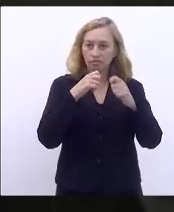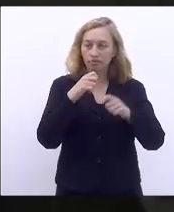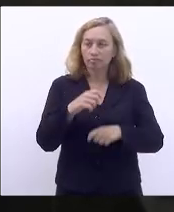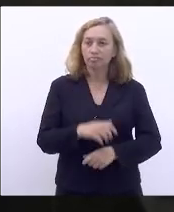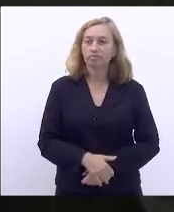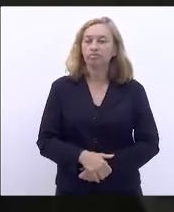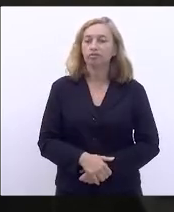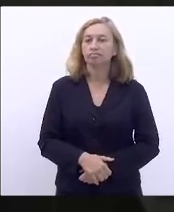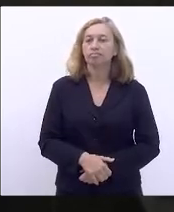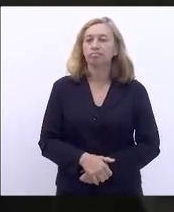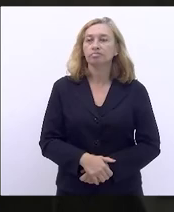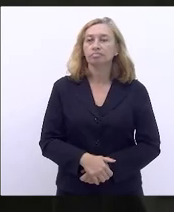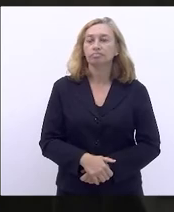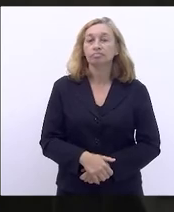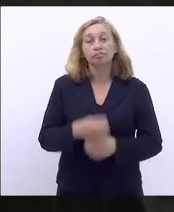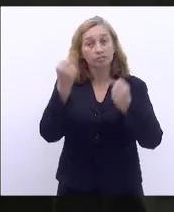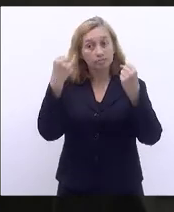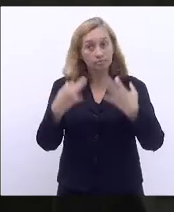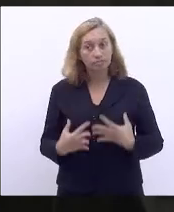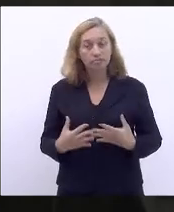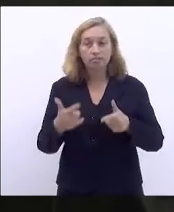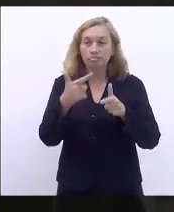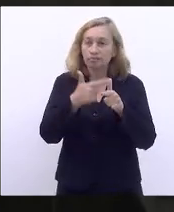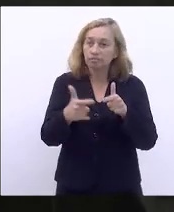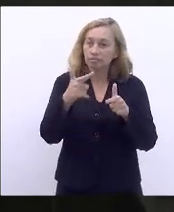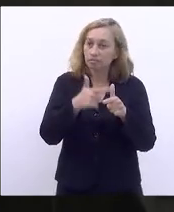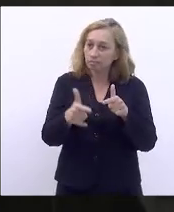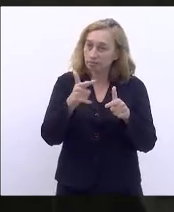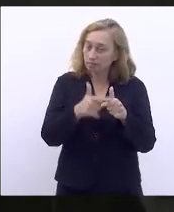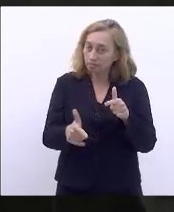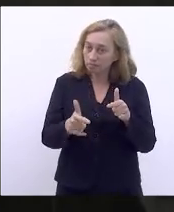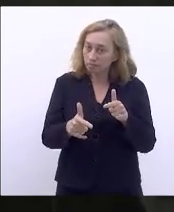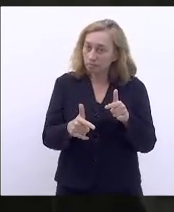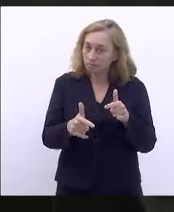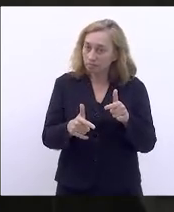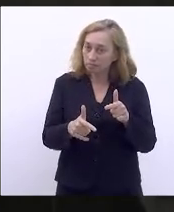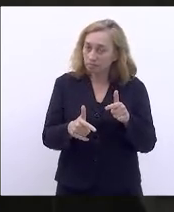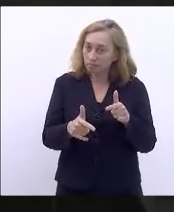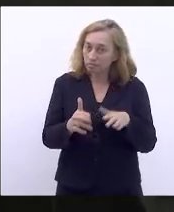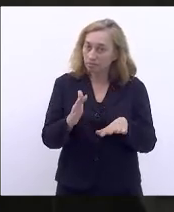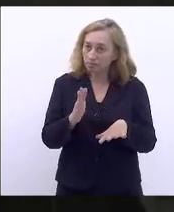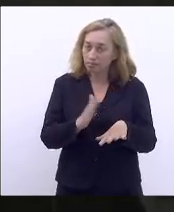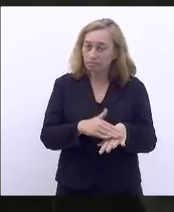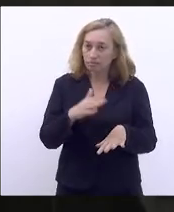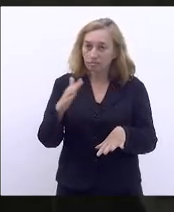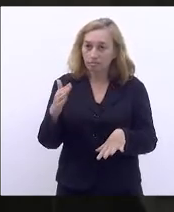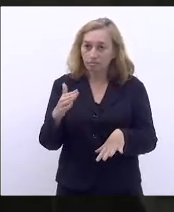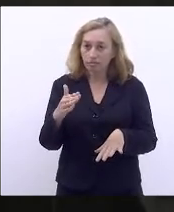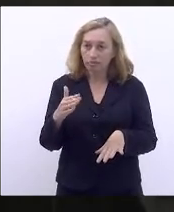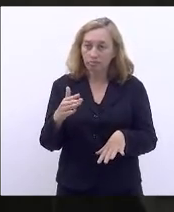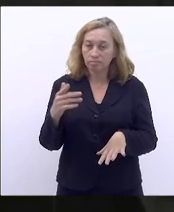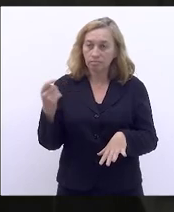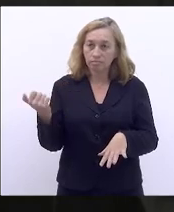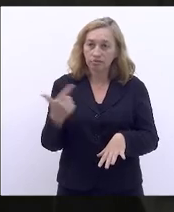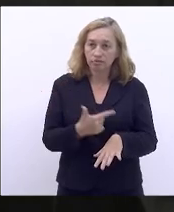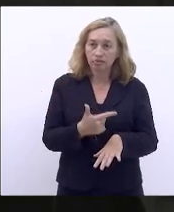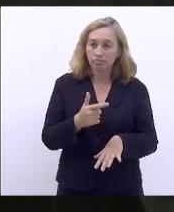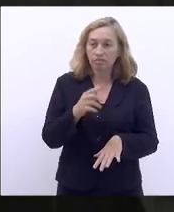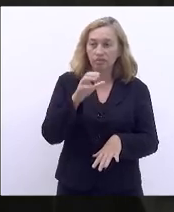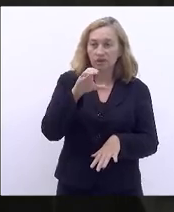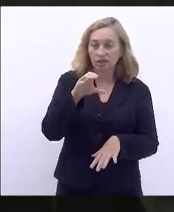ESG, explica que os problemas submersos vão muito além de canudinhos e